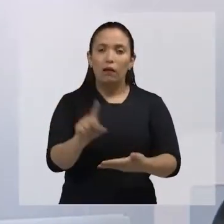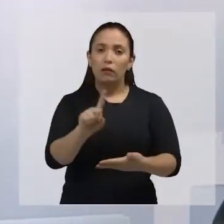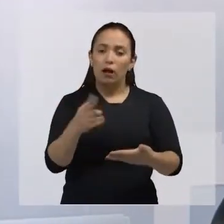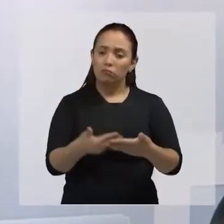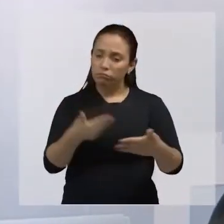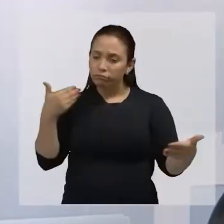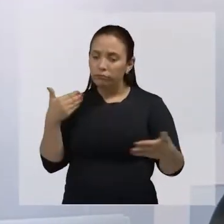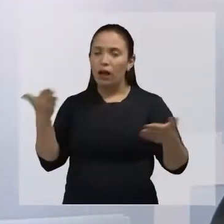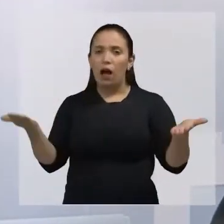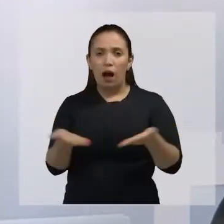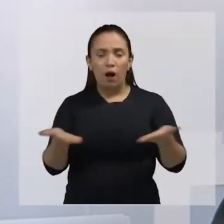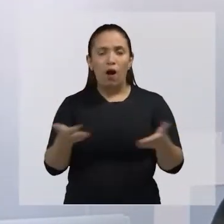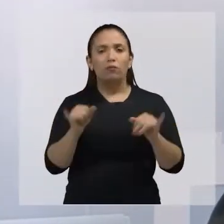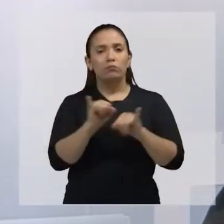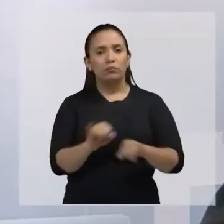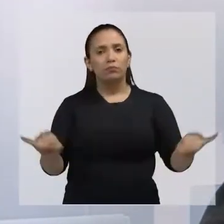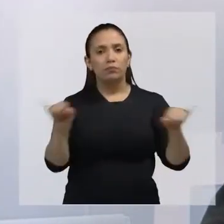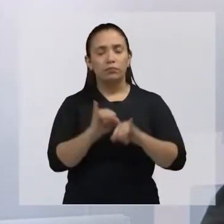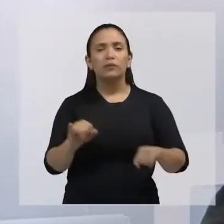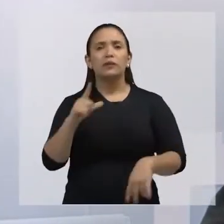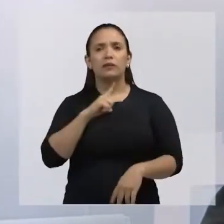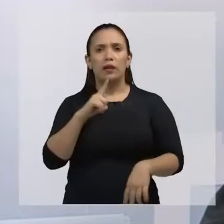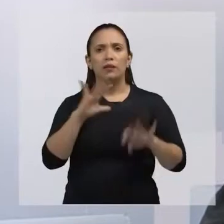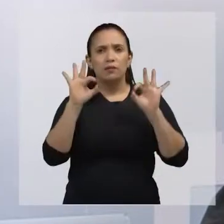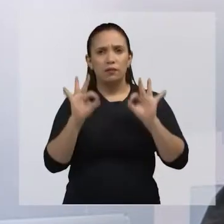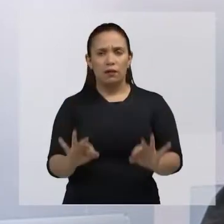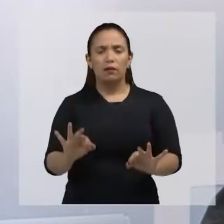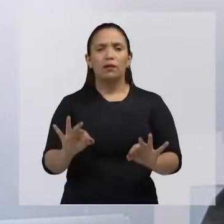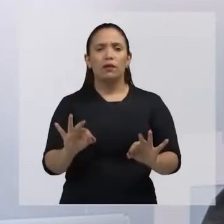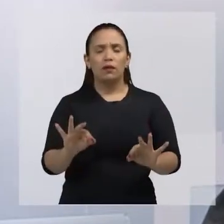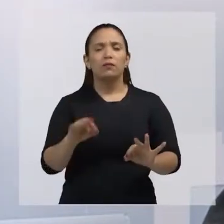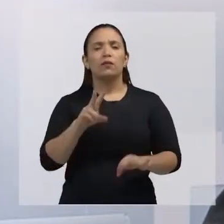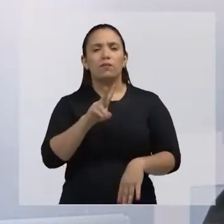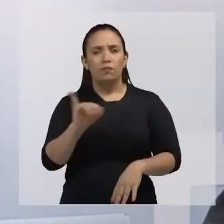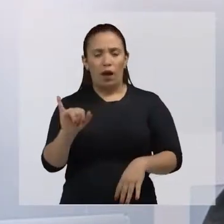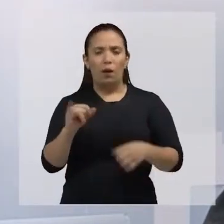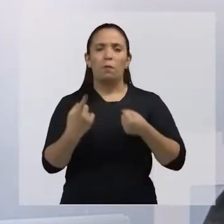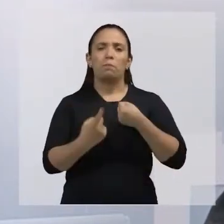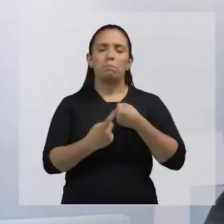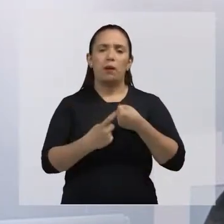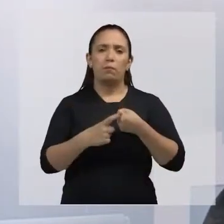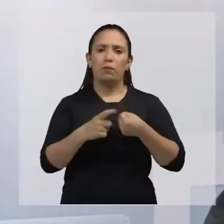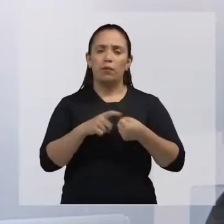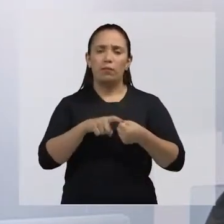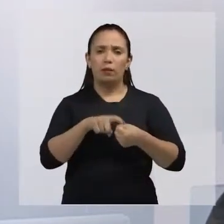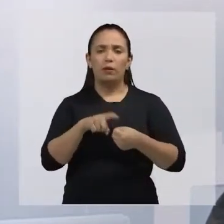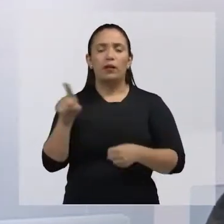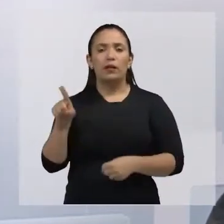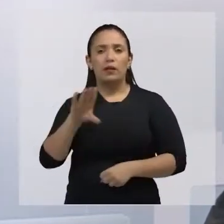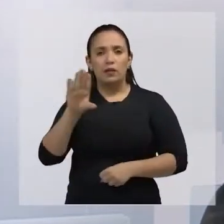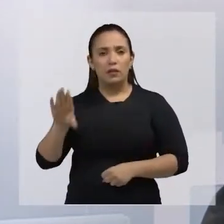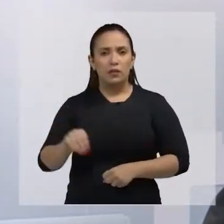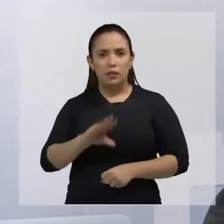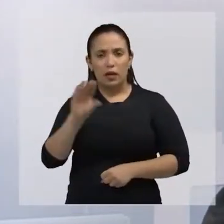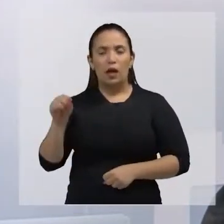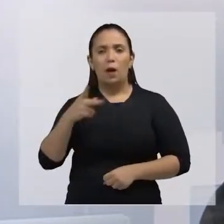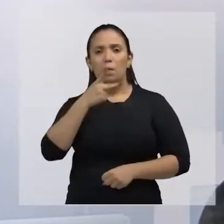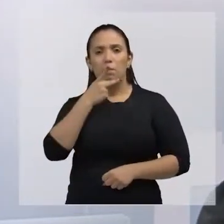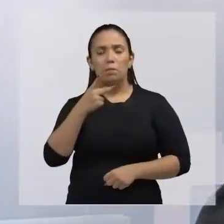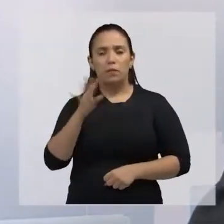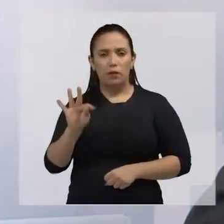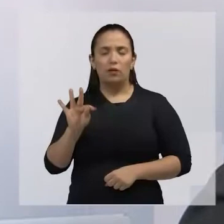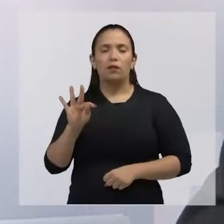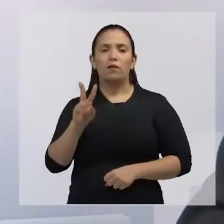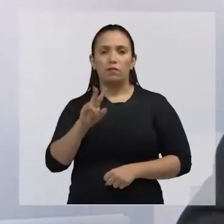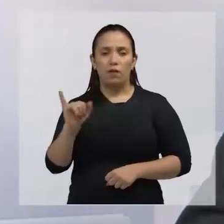de agora, com certeza, tanto as coligações que o Ciro e o PT poderão montar